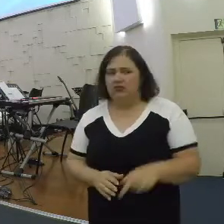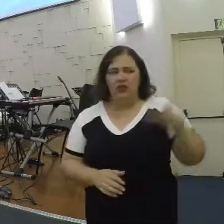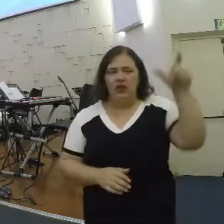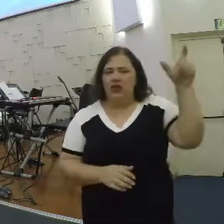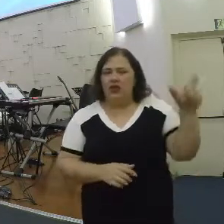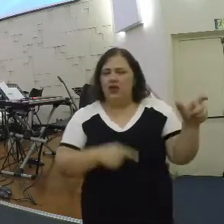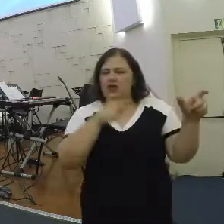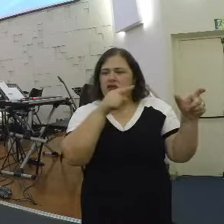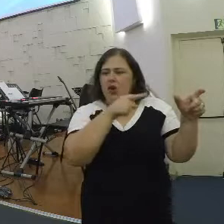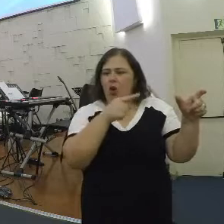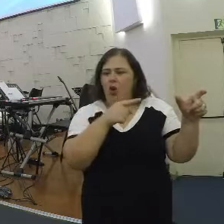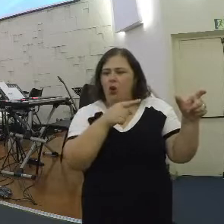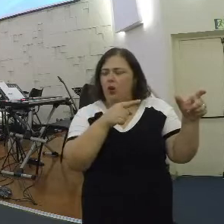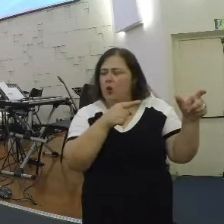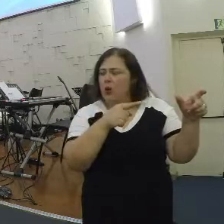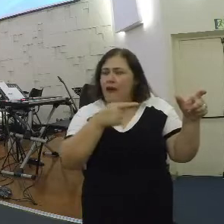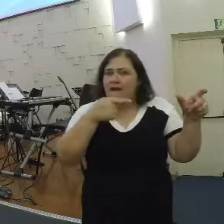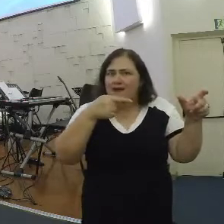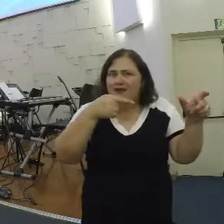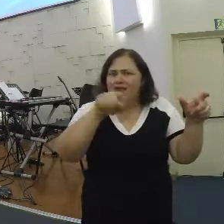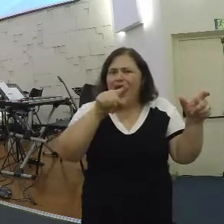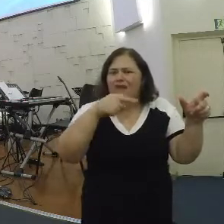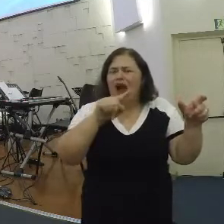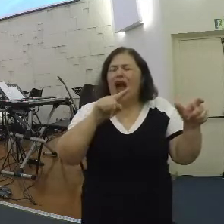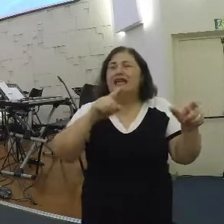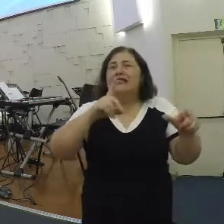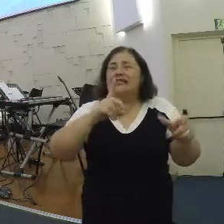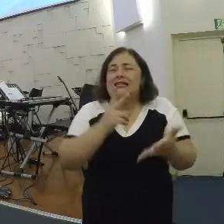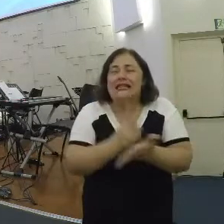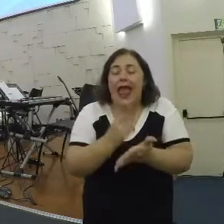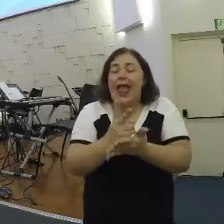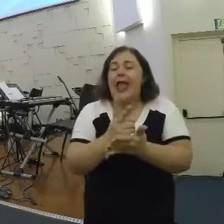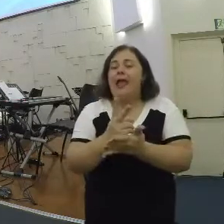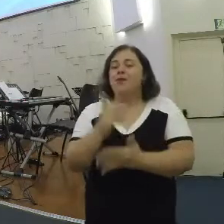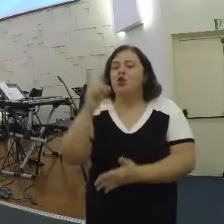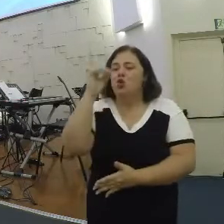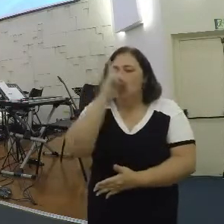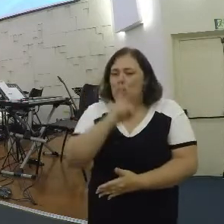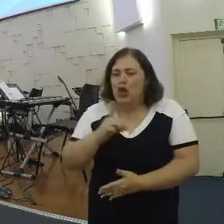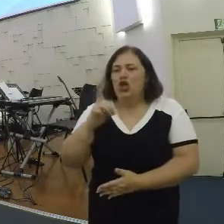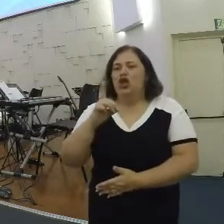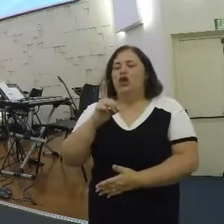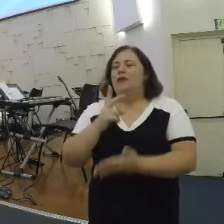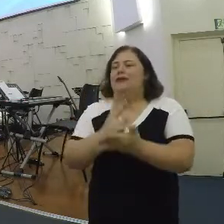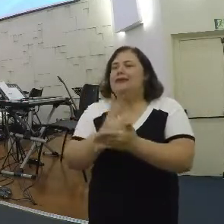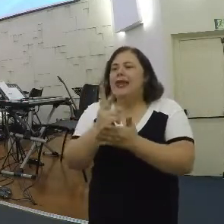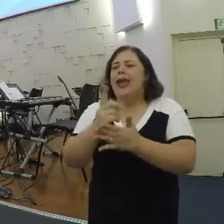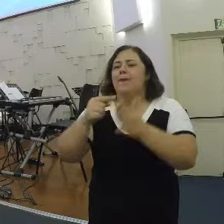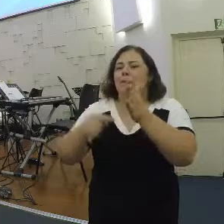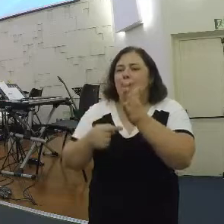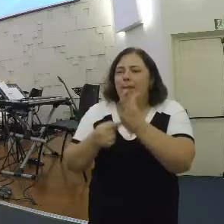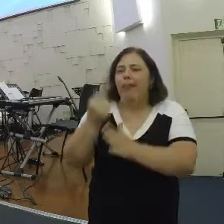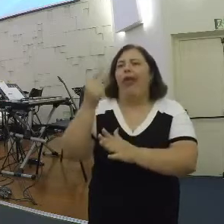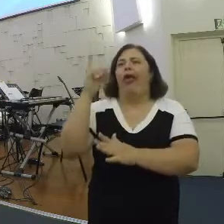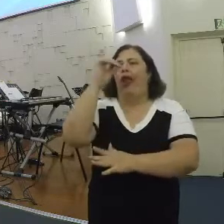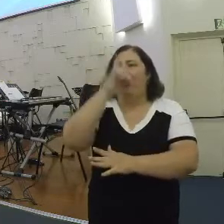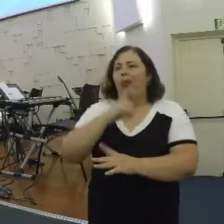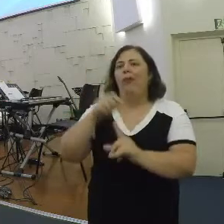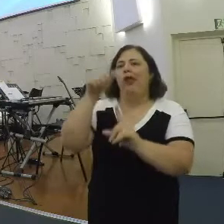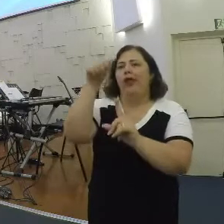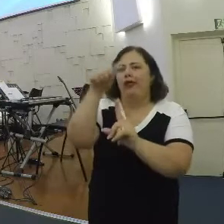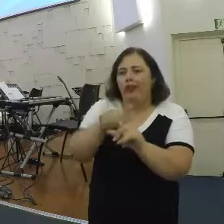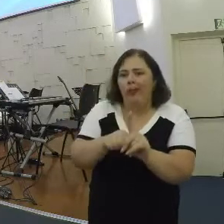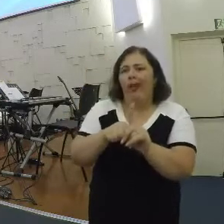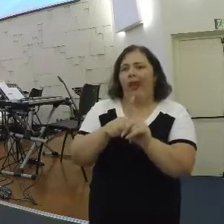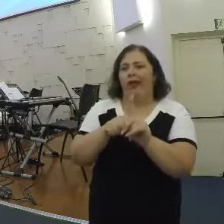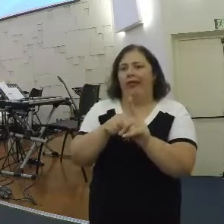centro do evangelho: Jesus morreu por nossos pecados. Anos a fio, aquele jovem saindo de casa